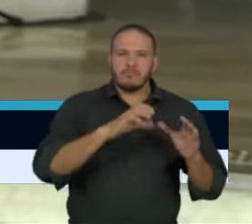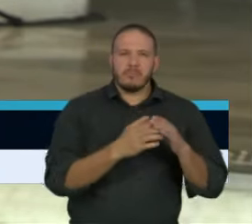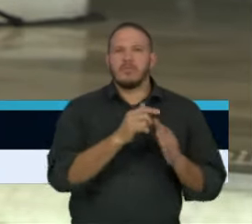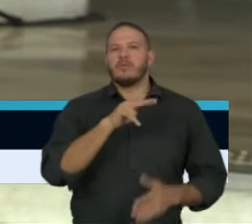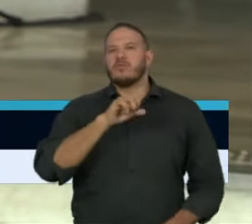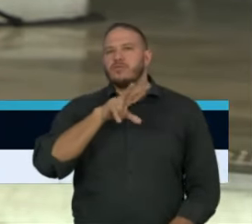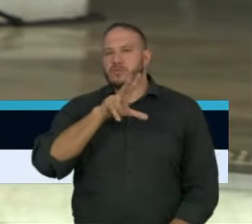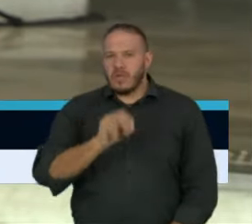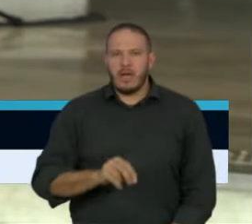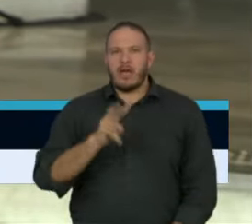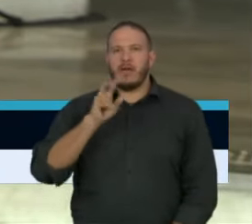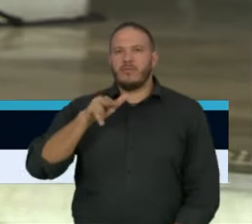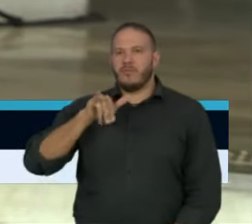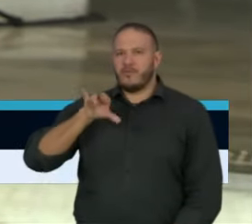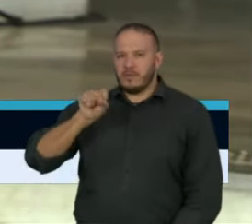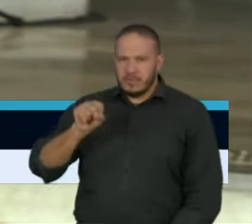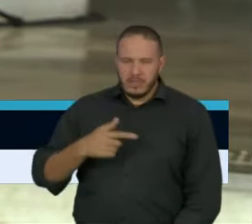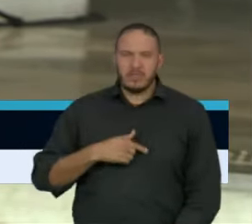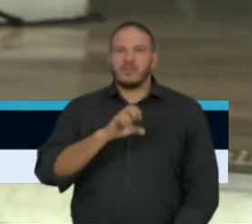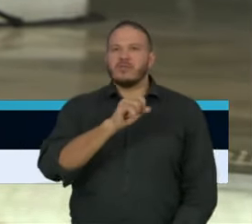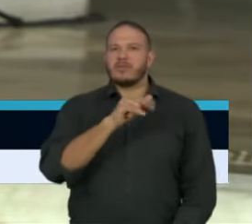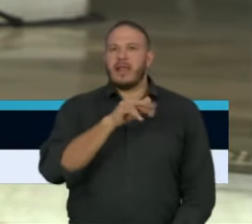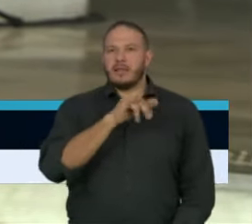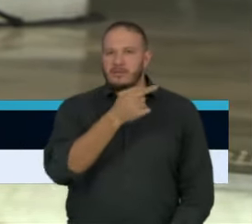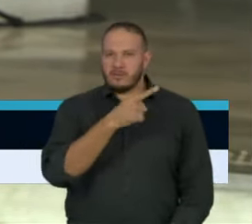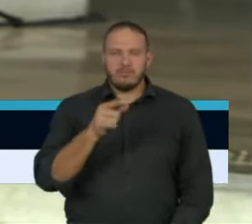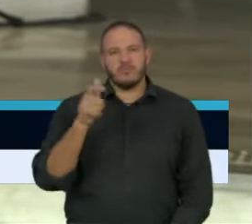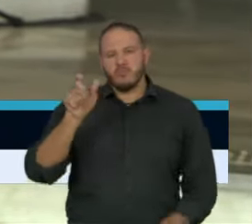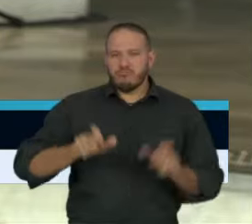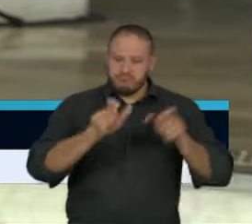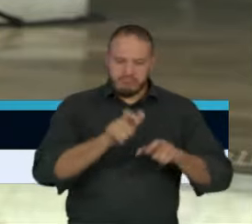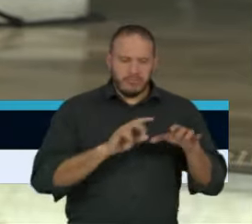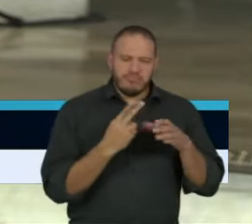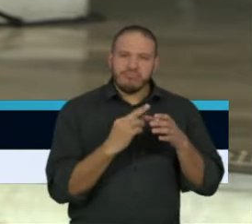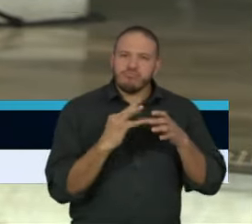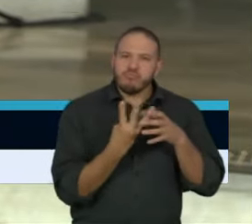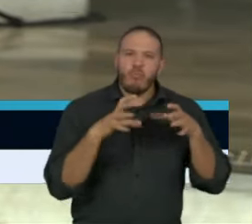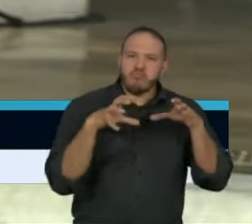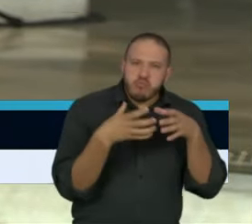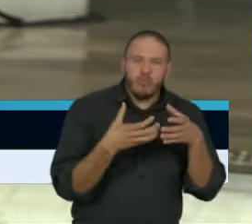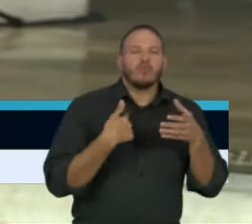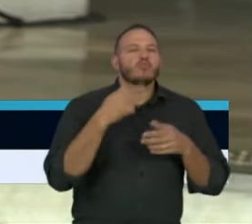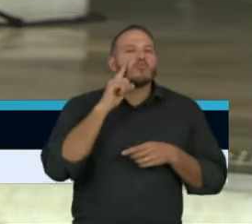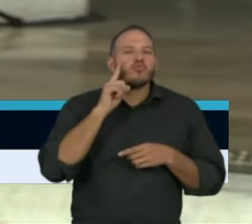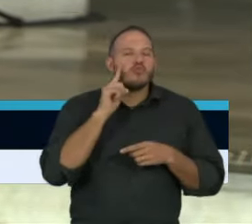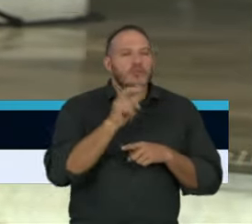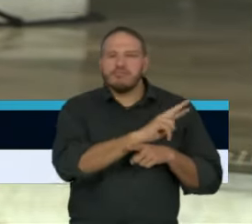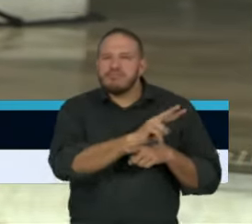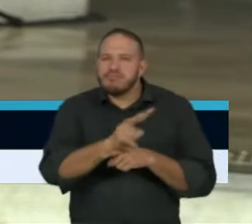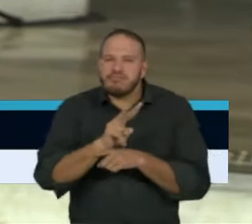Junqueira, Vinícius Lumet, Sérgio Salete e Célia Parnes, porque estamos monitorando diariamente os setores mais impactados